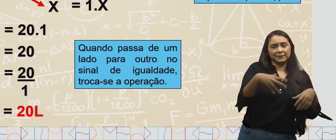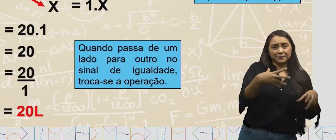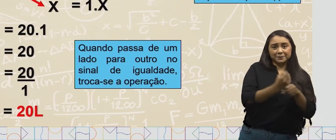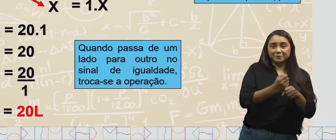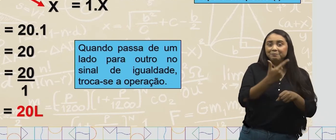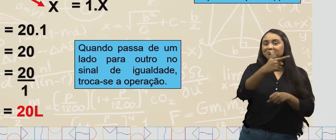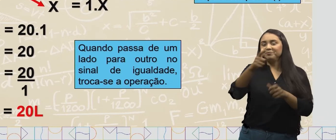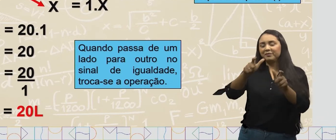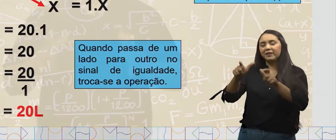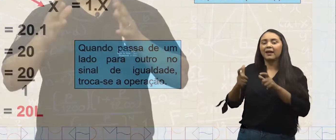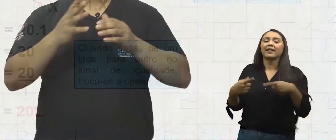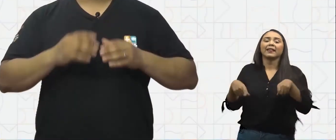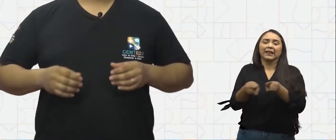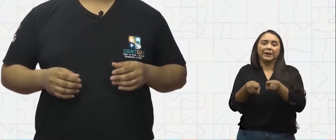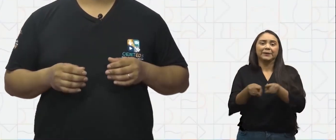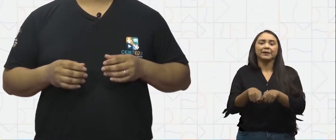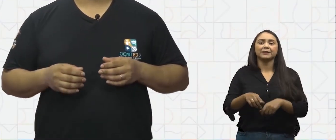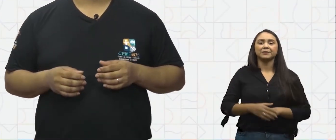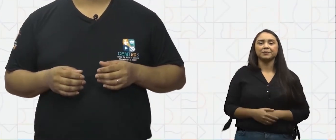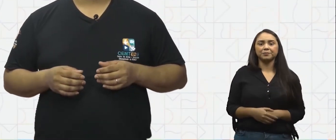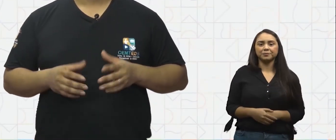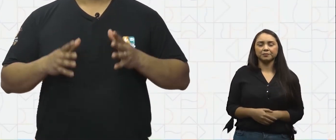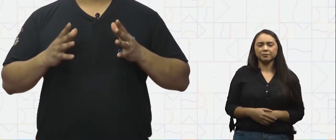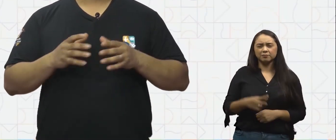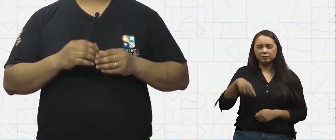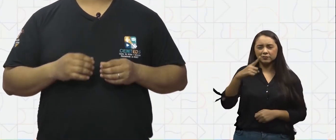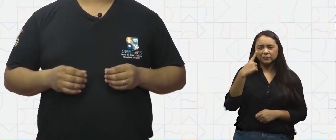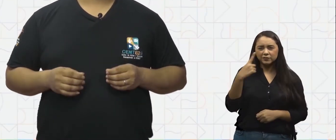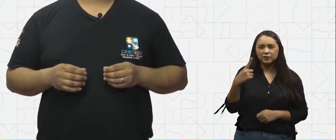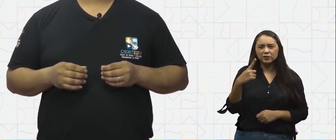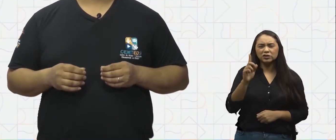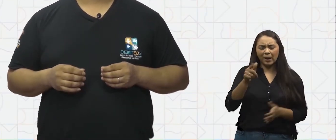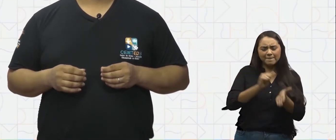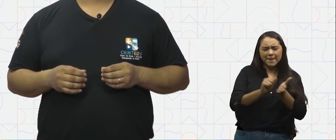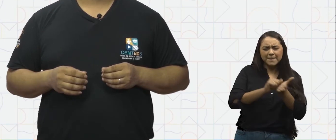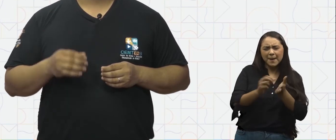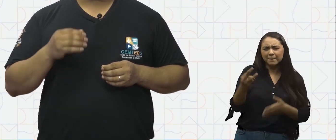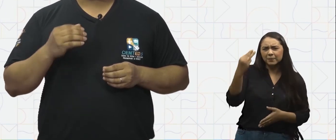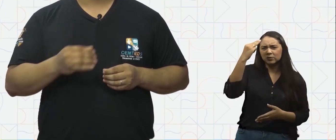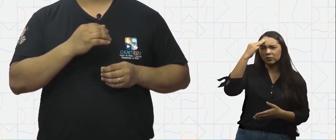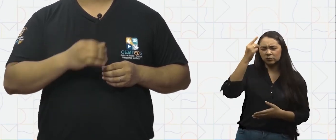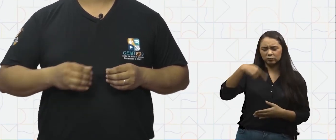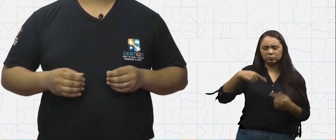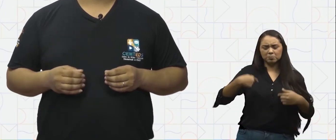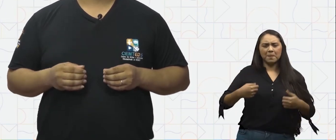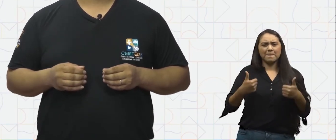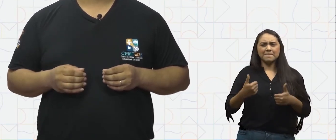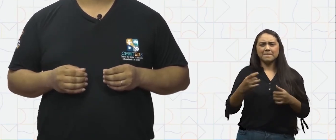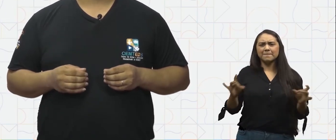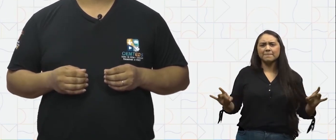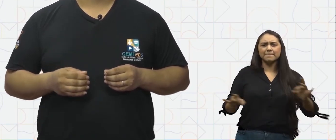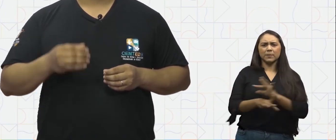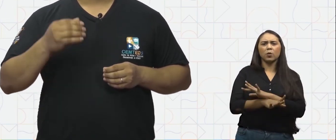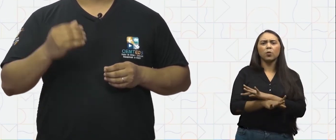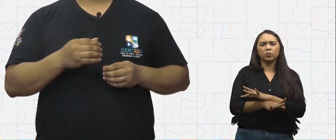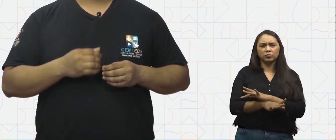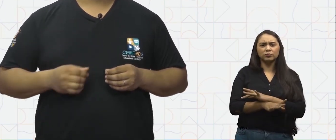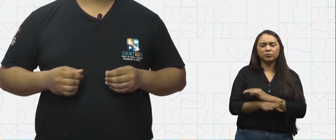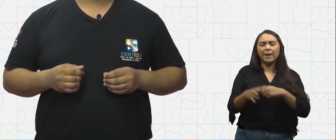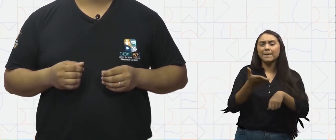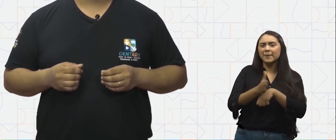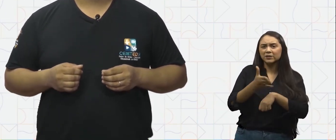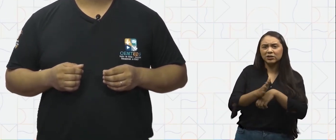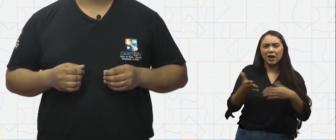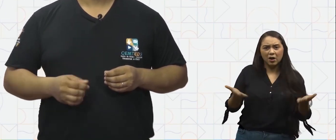em outros lugares também. Prestou bem atenção na aula? Anotou tudo o que precisava e está se sentindo preparado para enfrentar